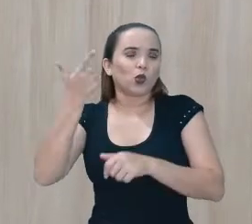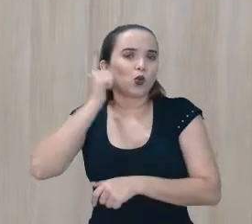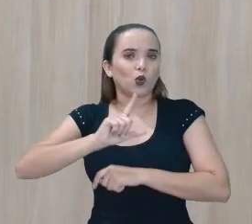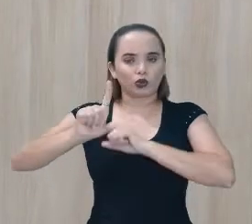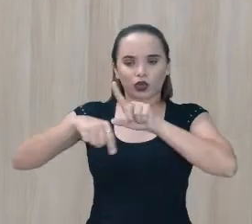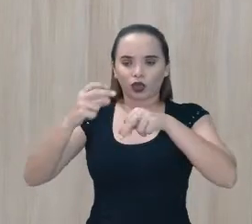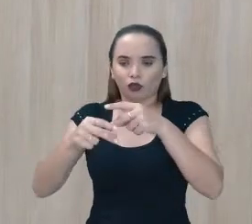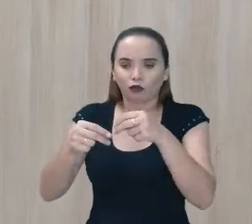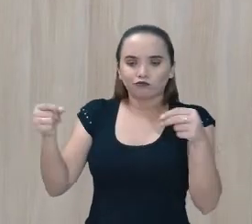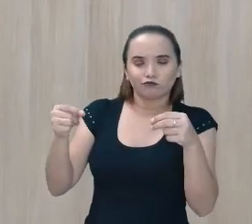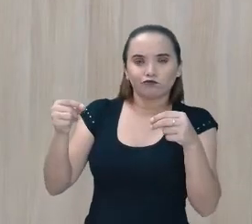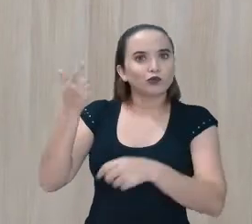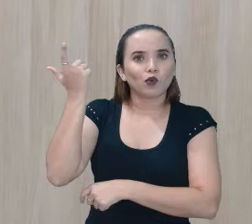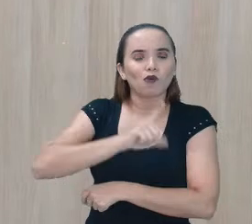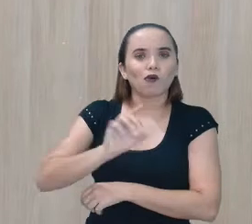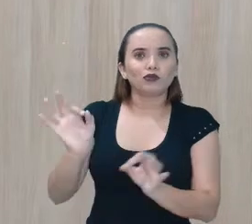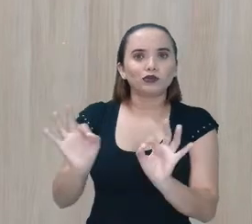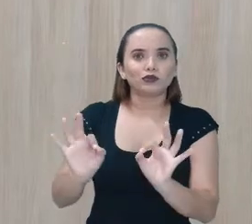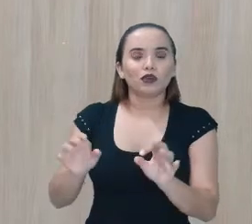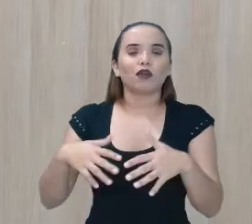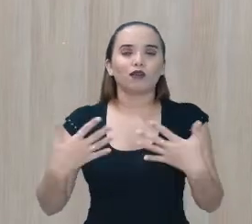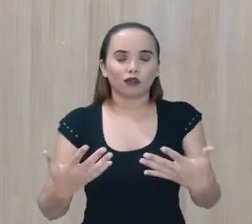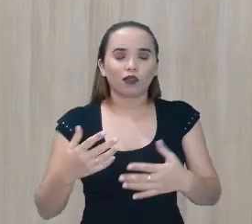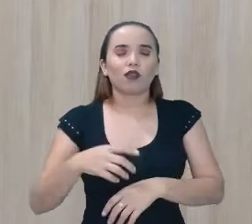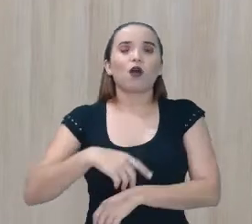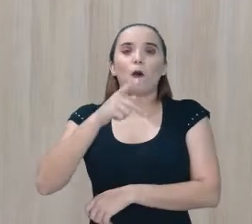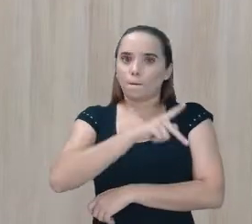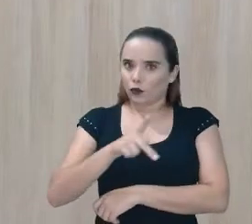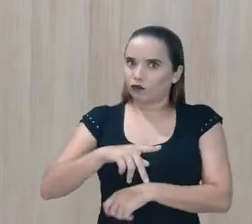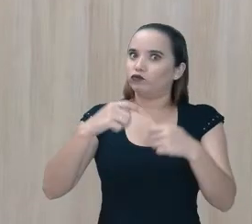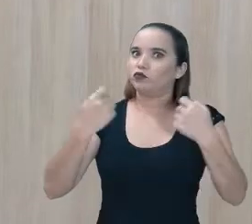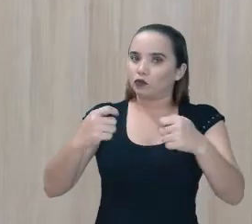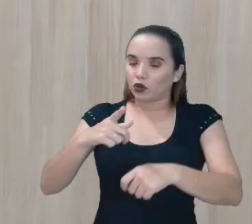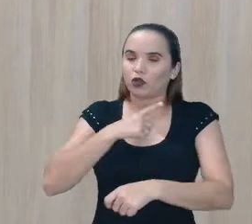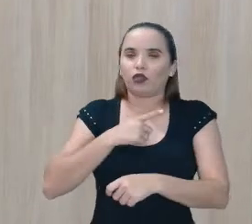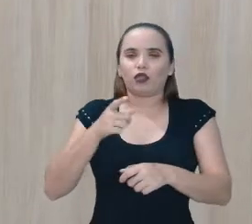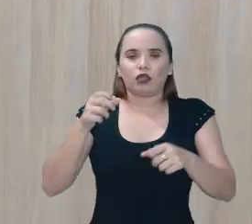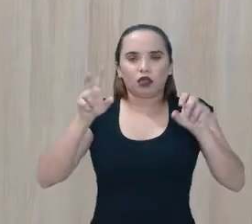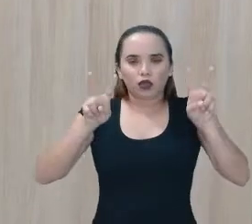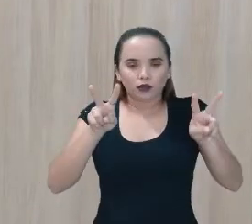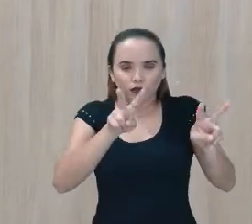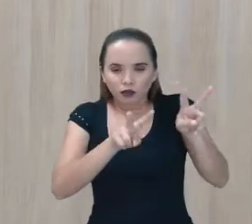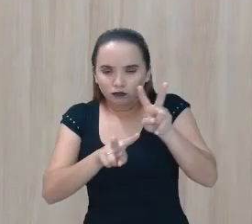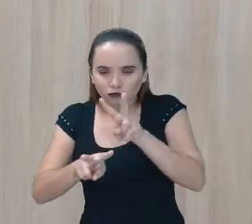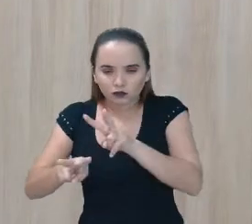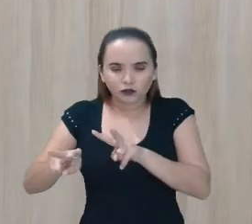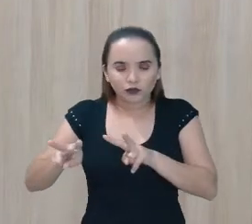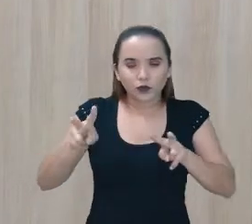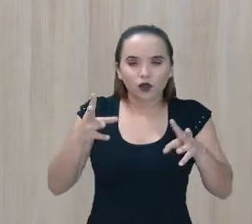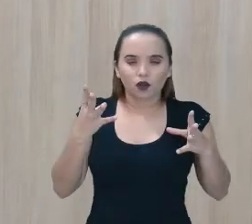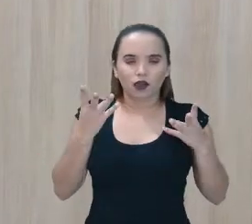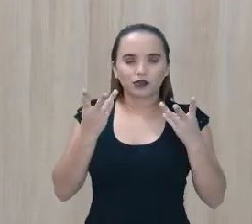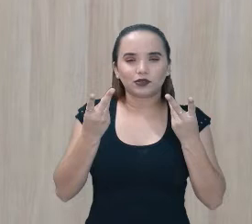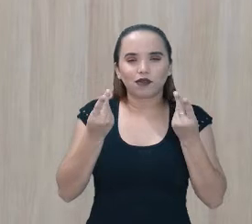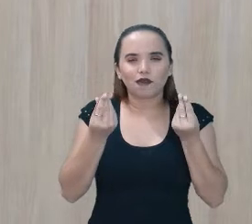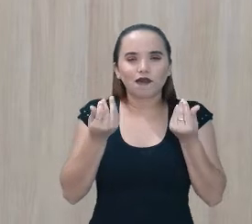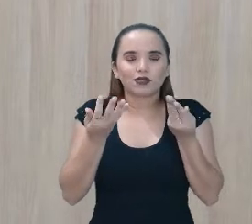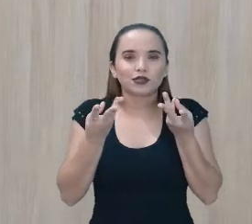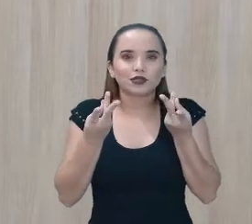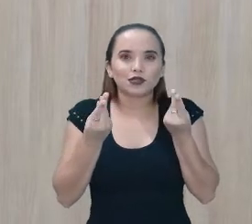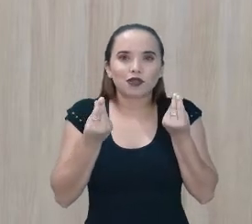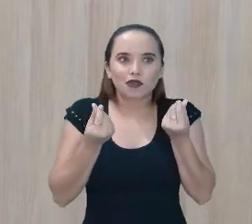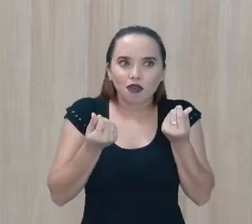e sem deficiência. E o professor é que precisa estar com esse olhar sensível para que esse estudante